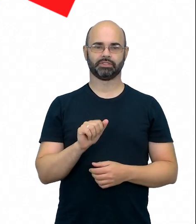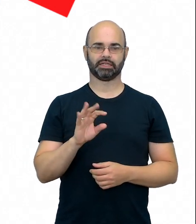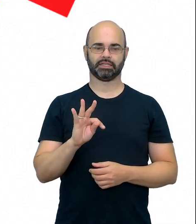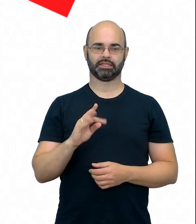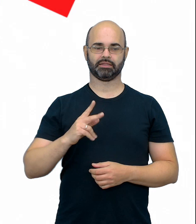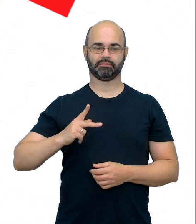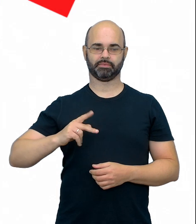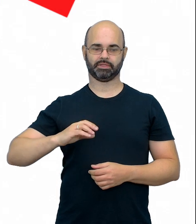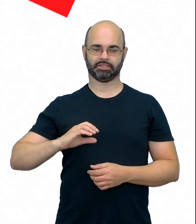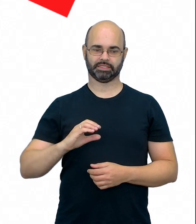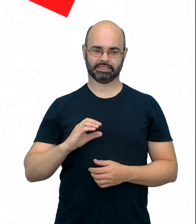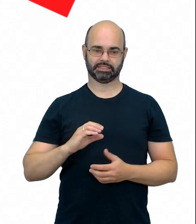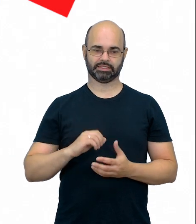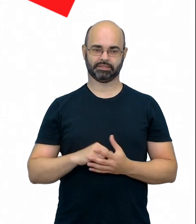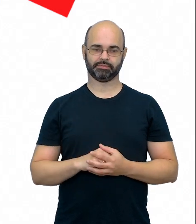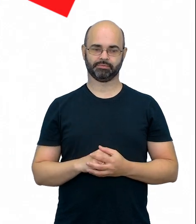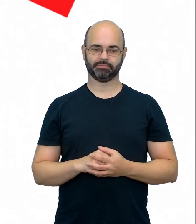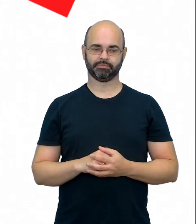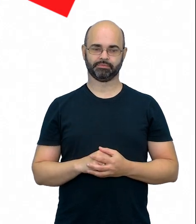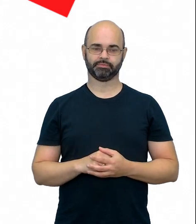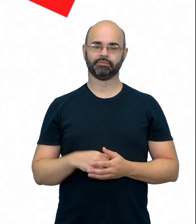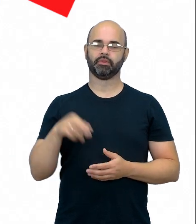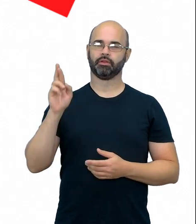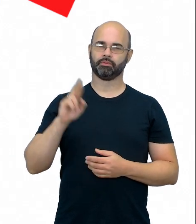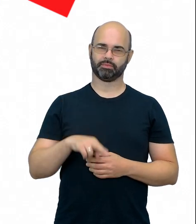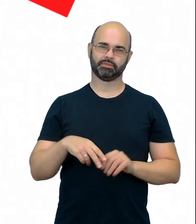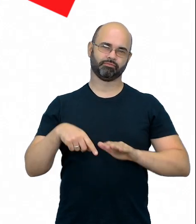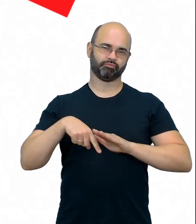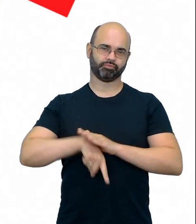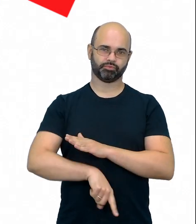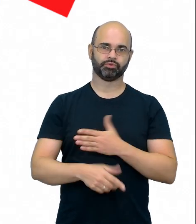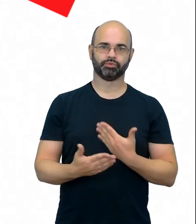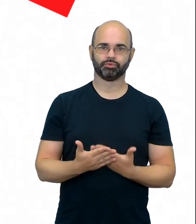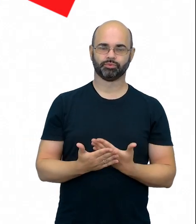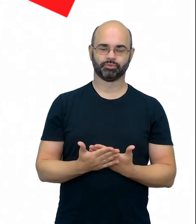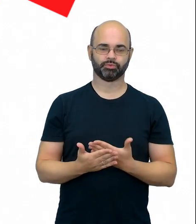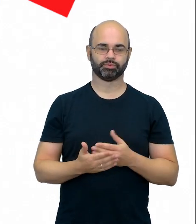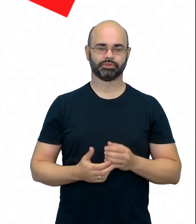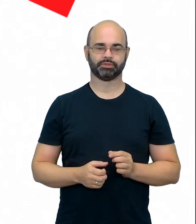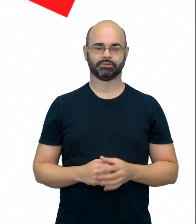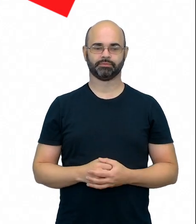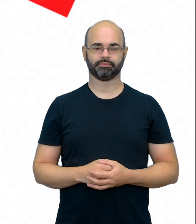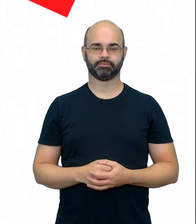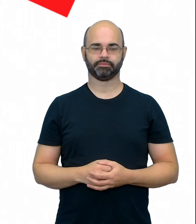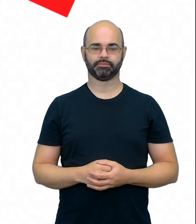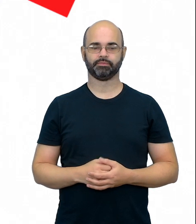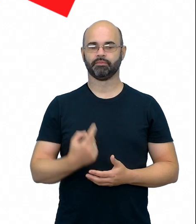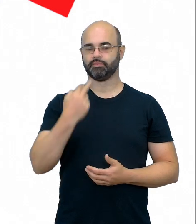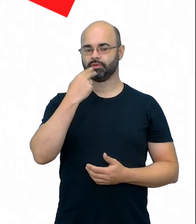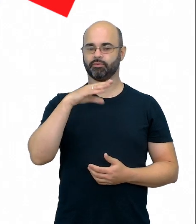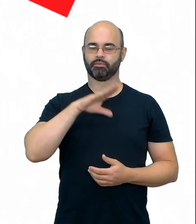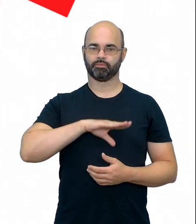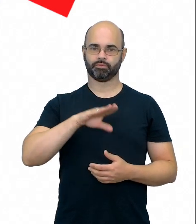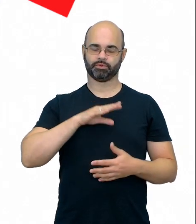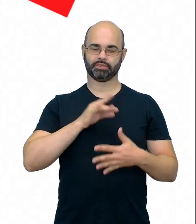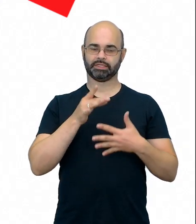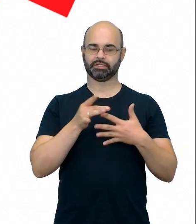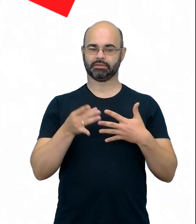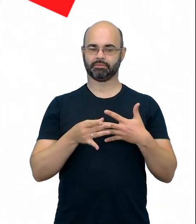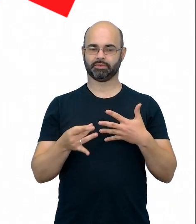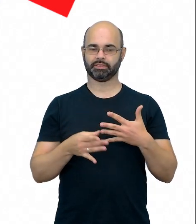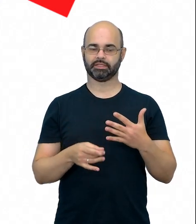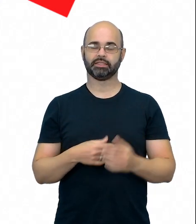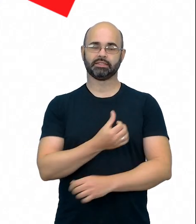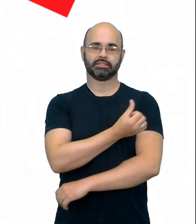de recuperação e aprofundamento, nosso componente curricular de língua portuguesa, com foco nos